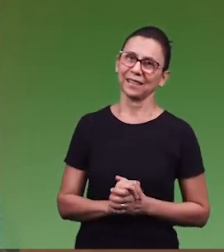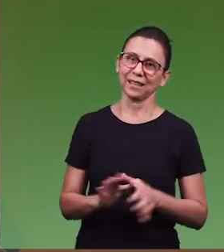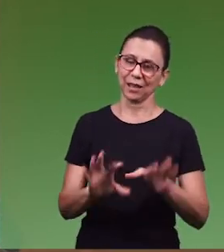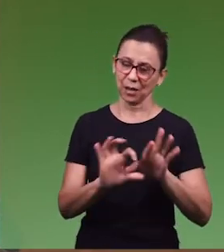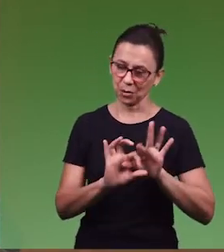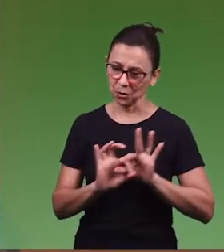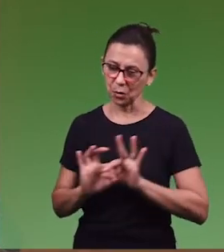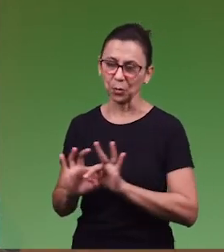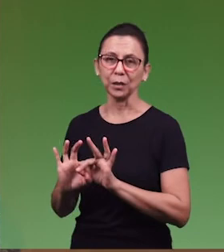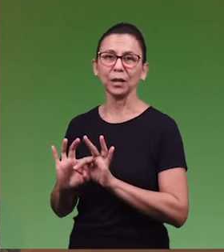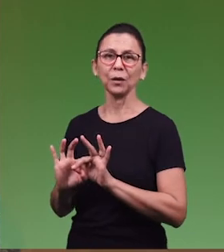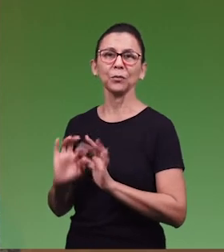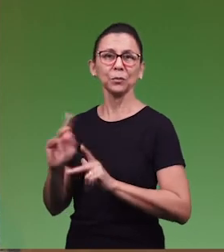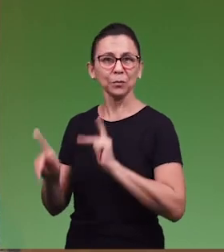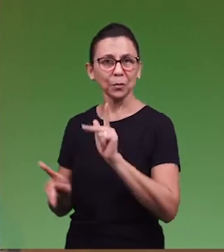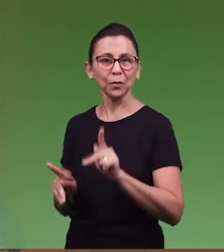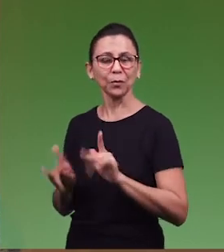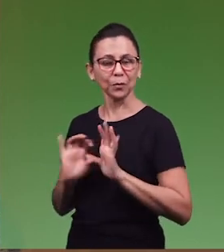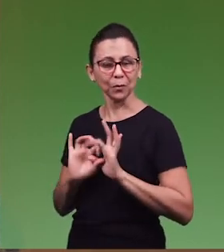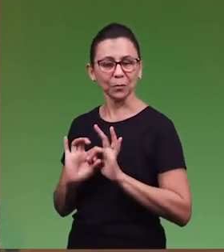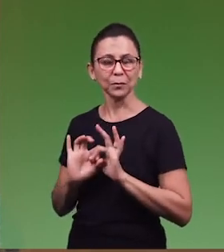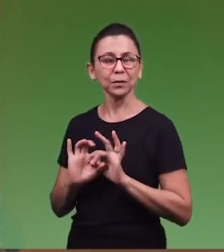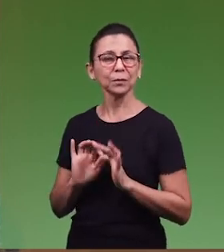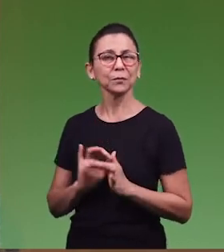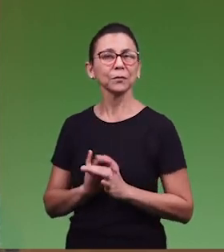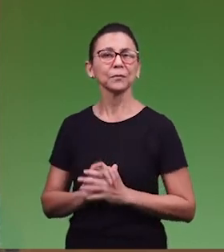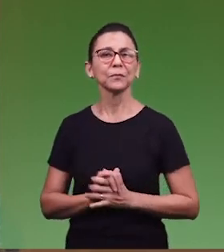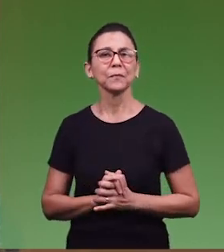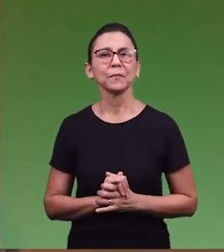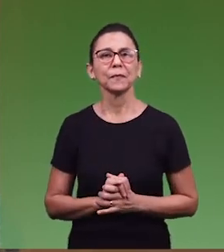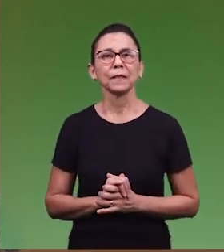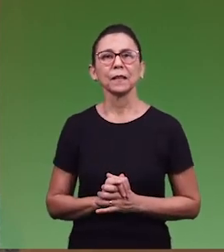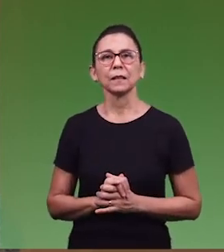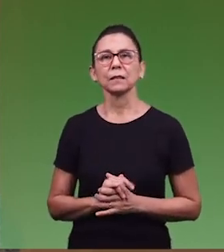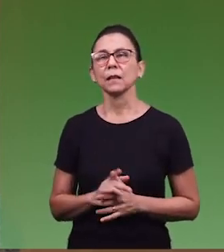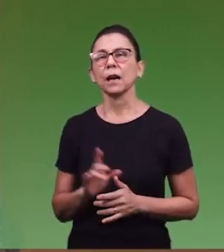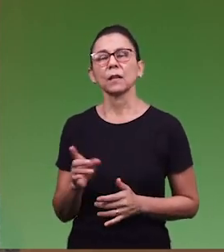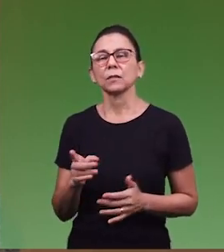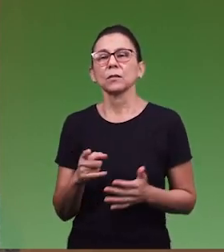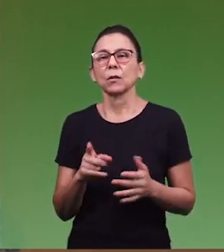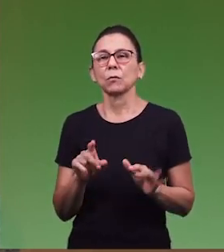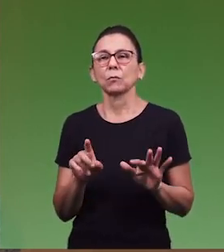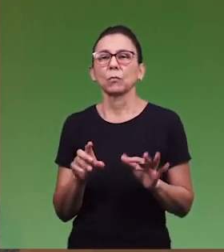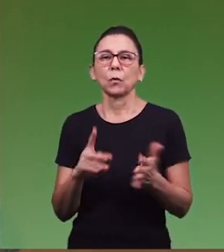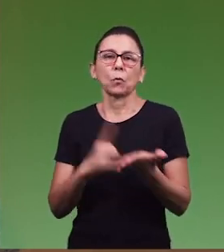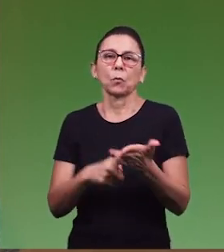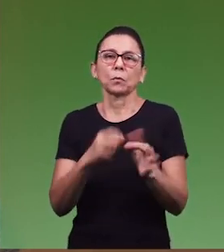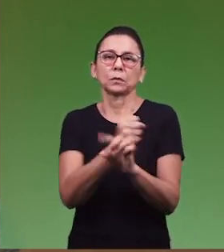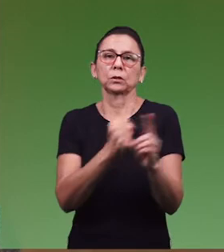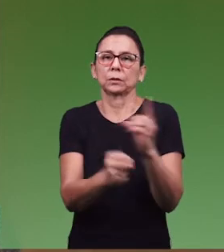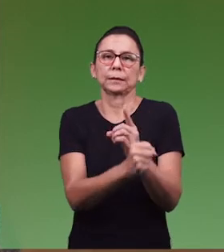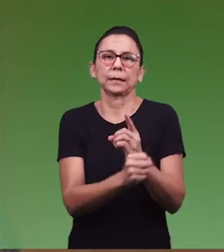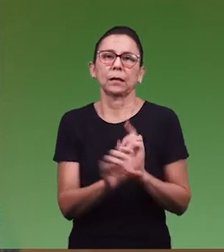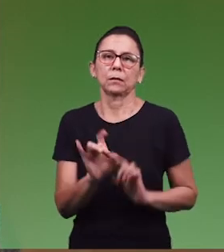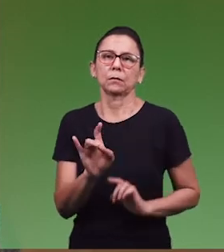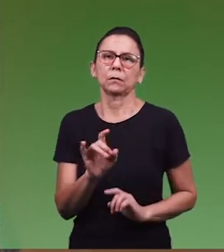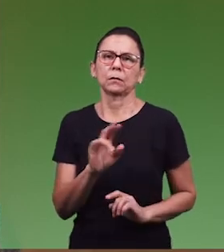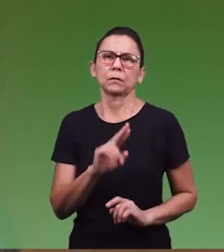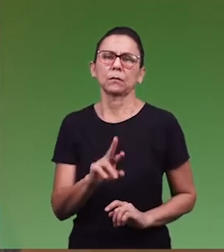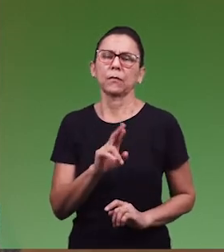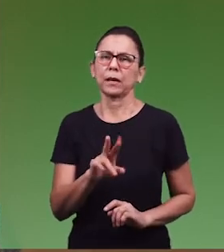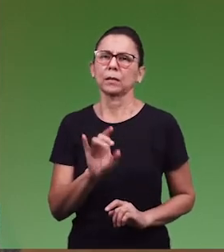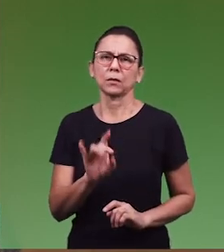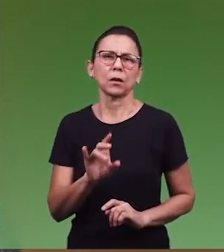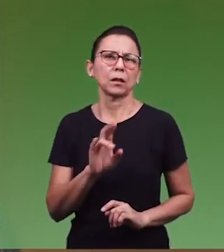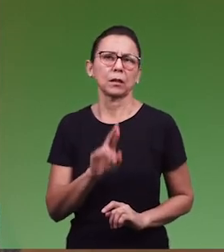Porque não se trata simplesmente de um compromisso. O texto, quando diz assim, comiam juntos com alegria e singeleza de